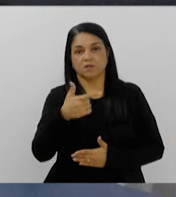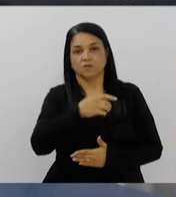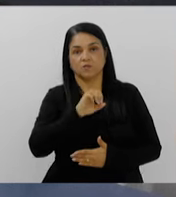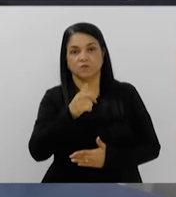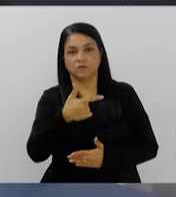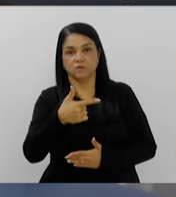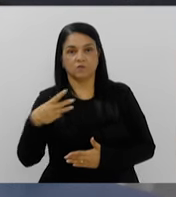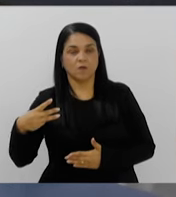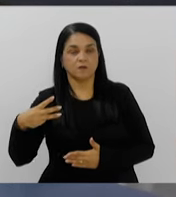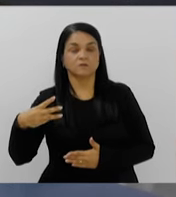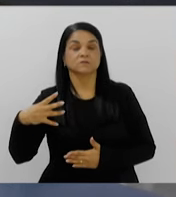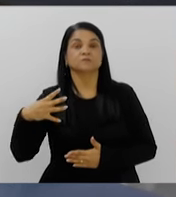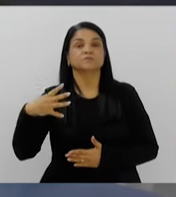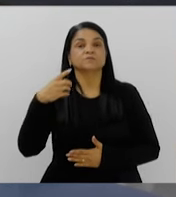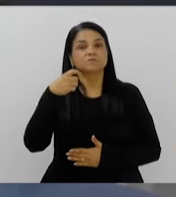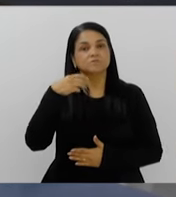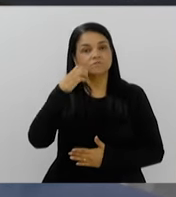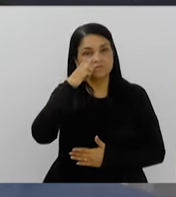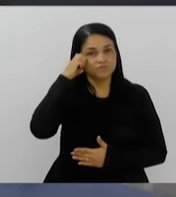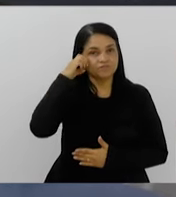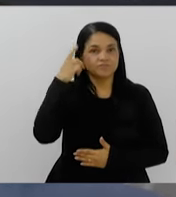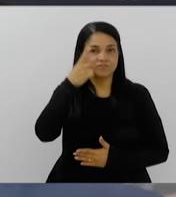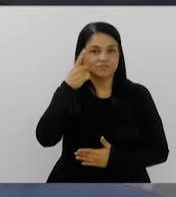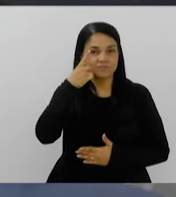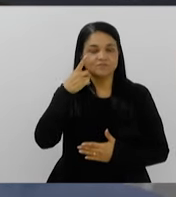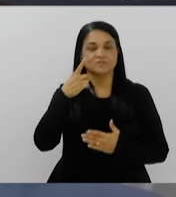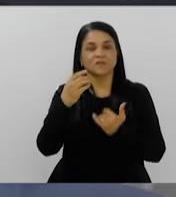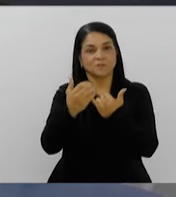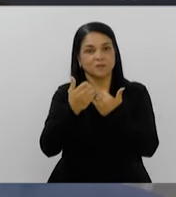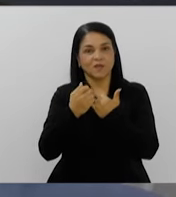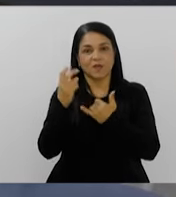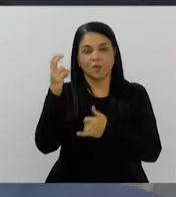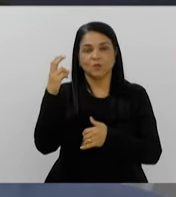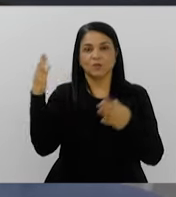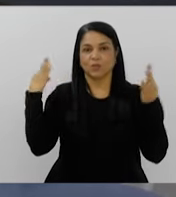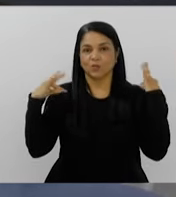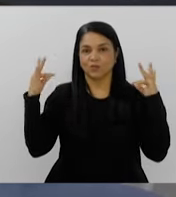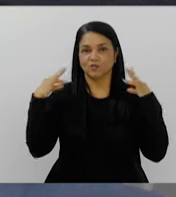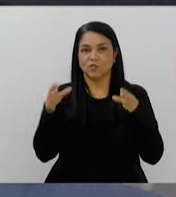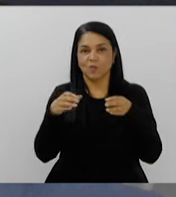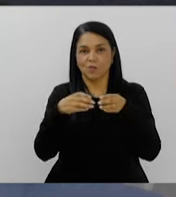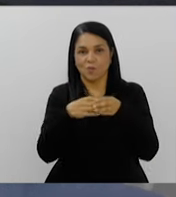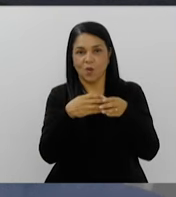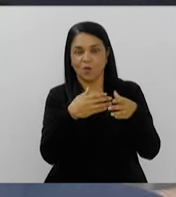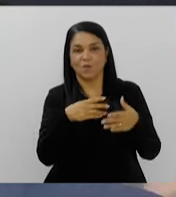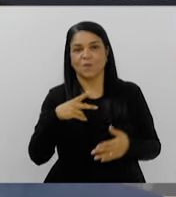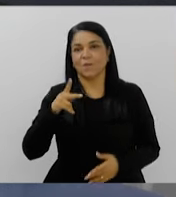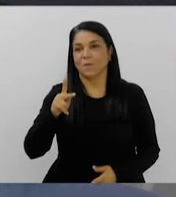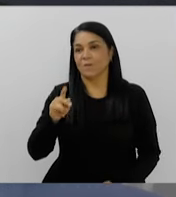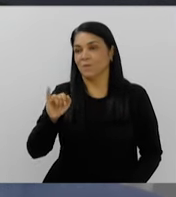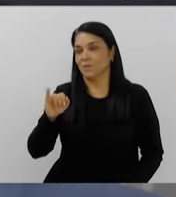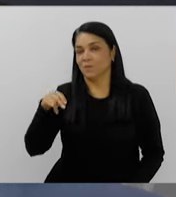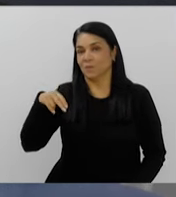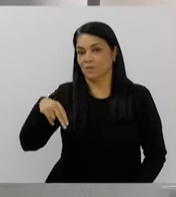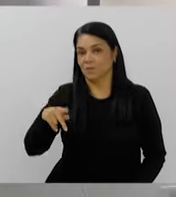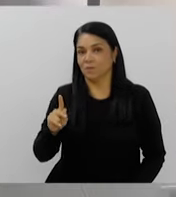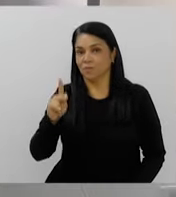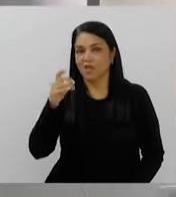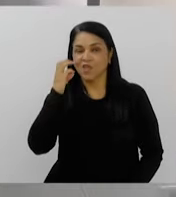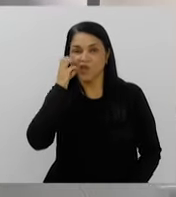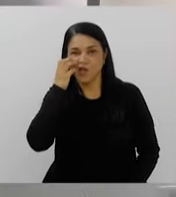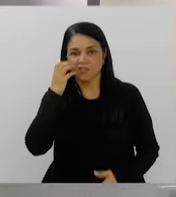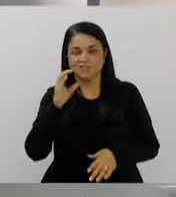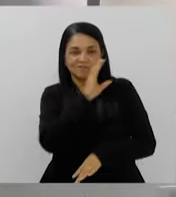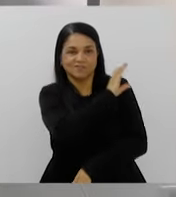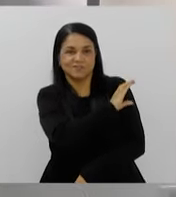Takimoto, que declara patrimônio cultural e material turístico do estado do Rio de Janeiro ao bloco de carnaval Pink, bloco da cidade de Campos dos Goytacazes e